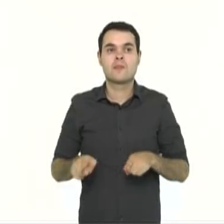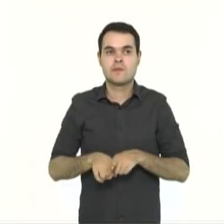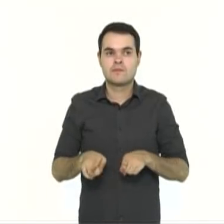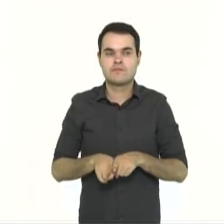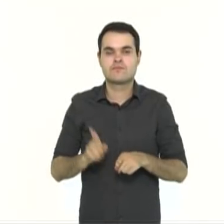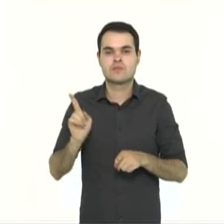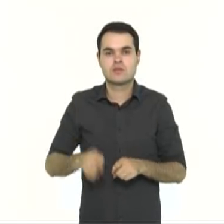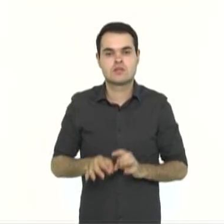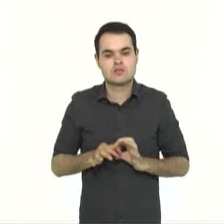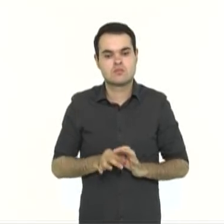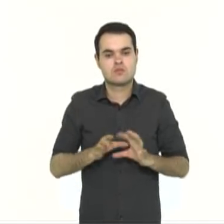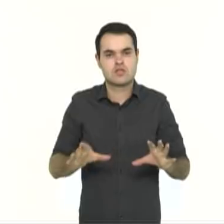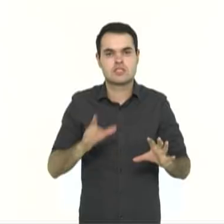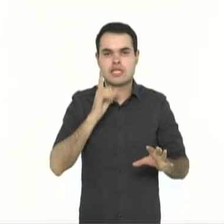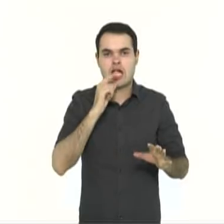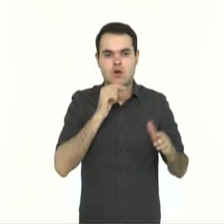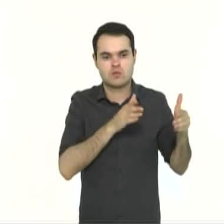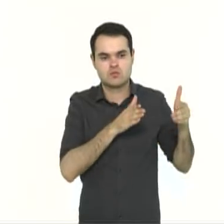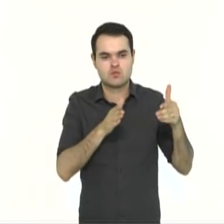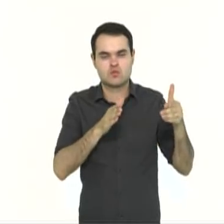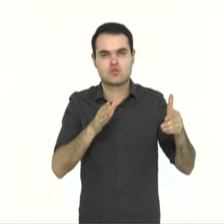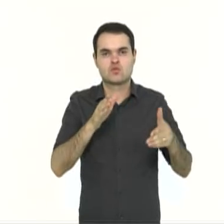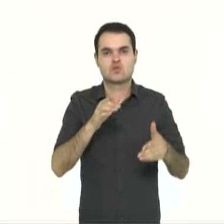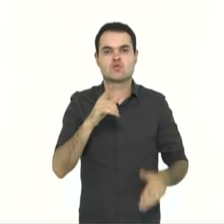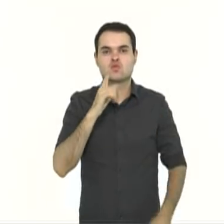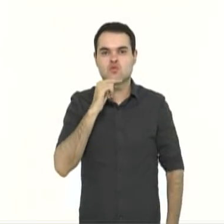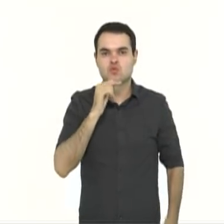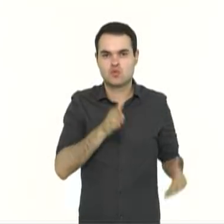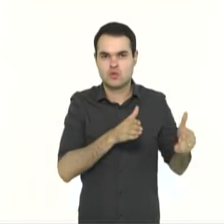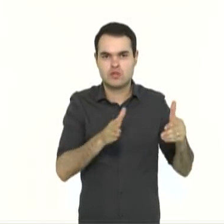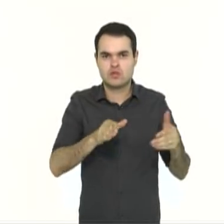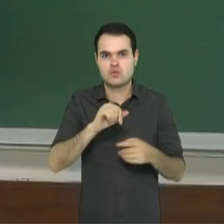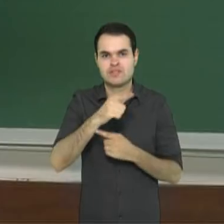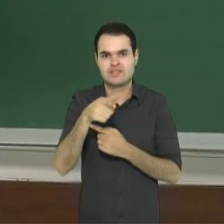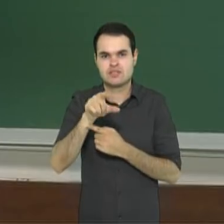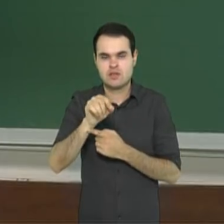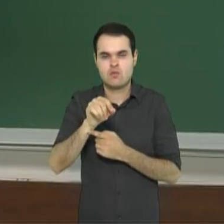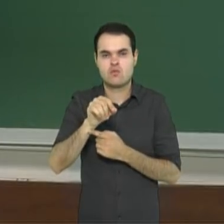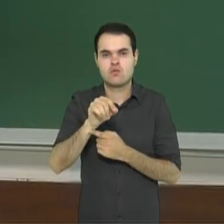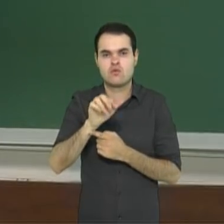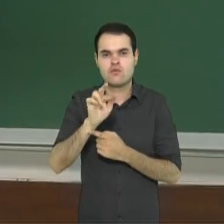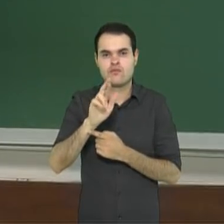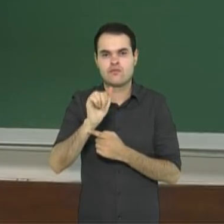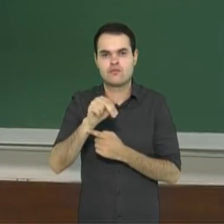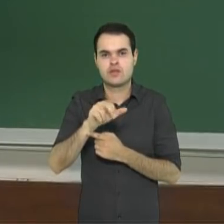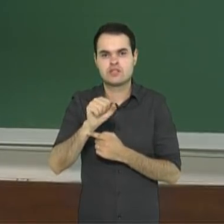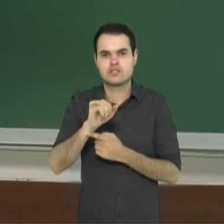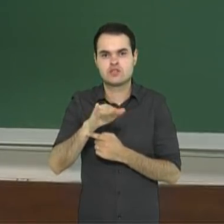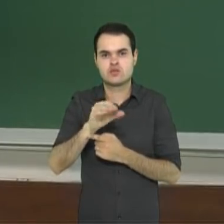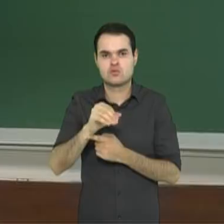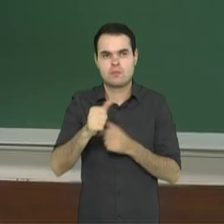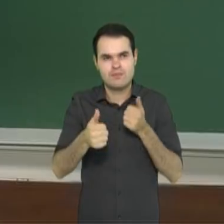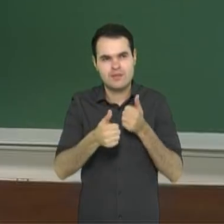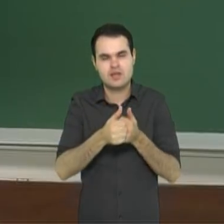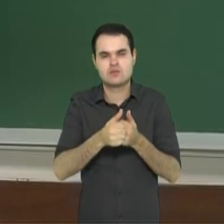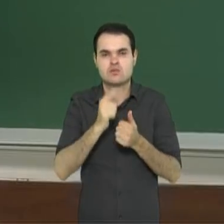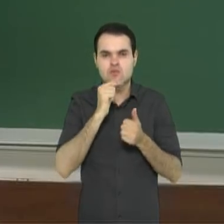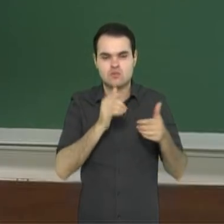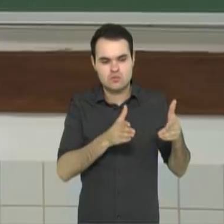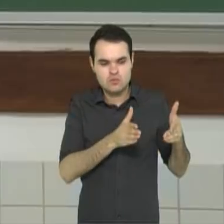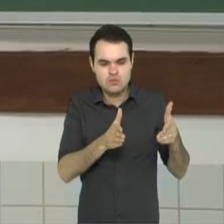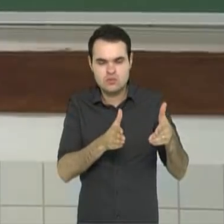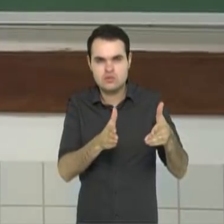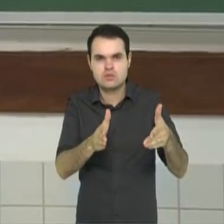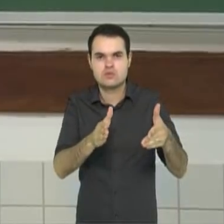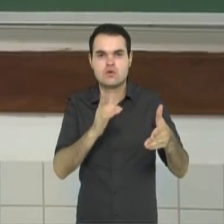Disponibilidade de água do Rio São Francisco. É óbvio que eles iam ter as suas criações sempre perto de um rio. E galera,